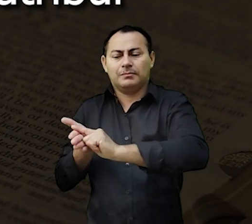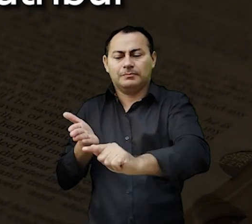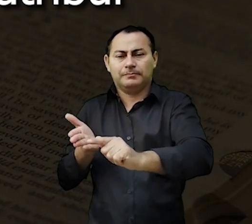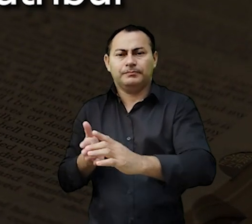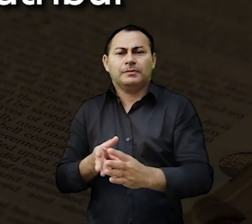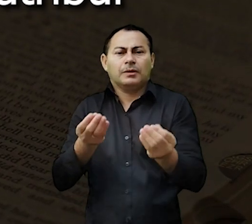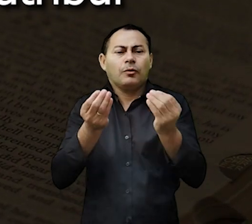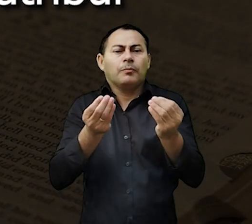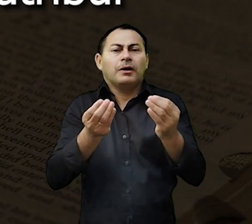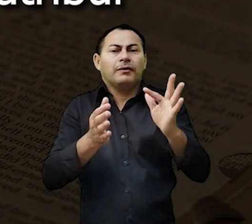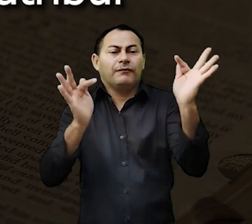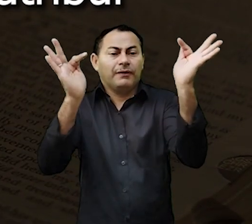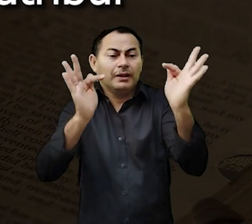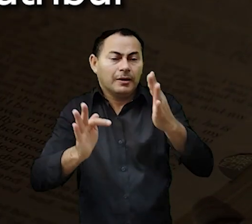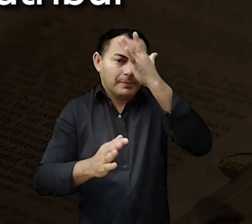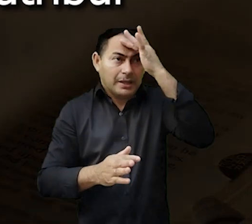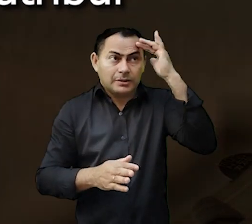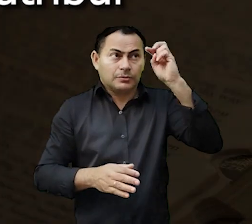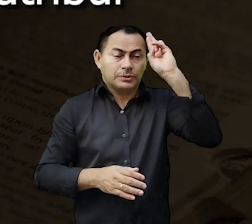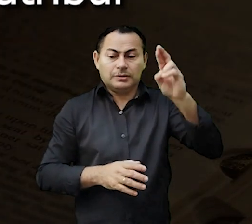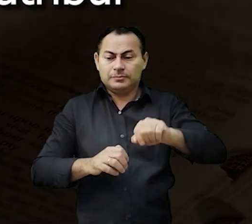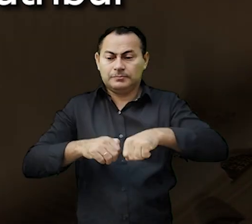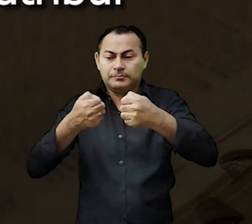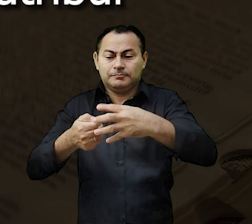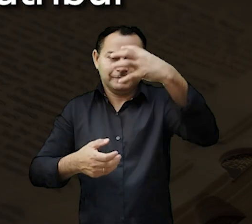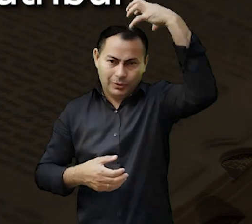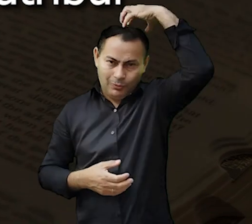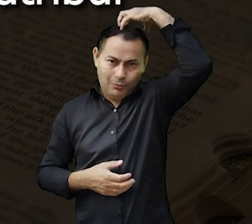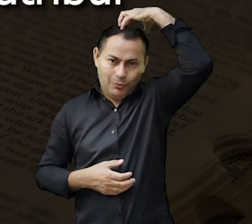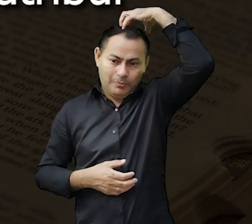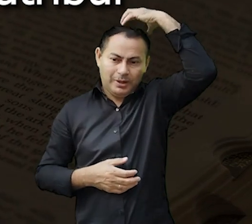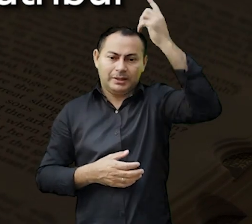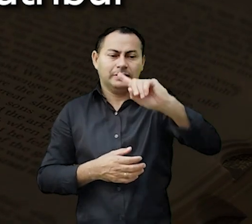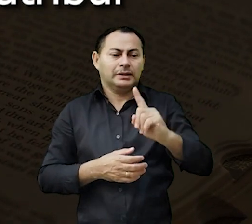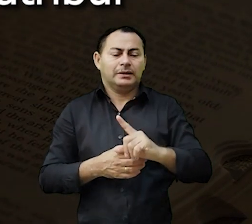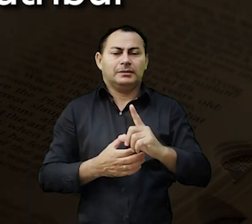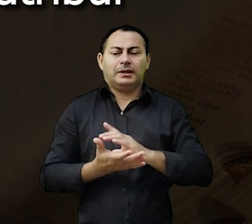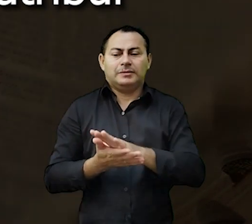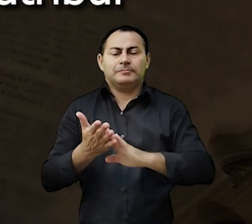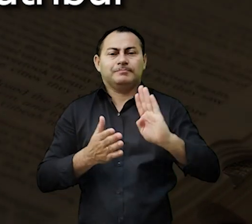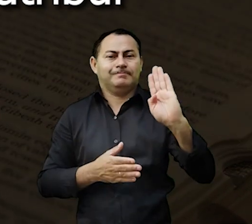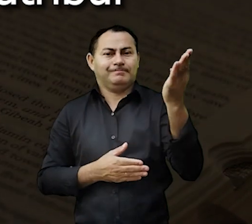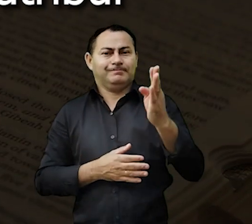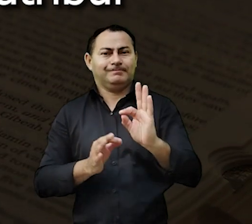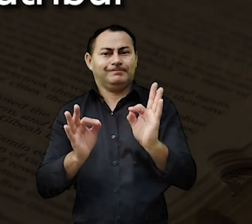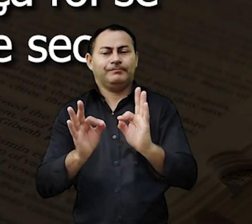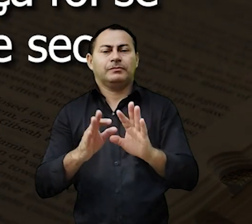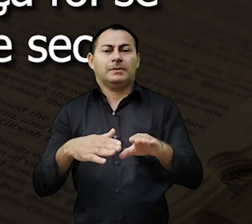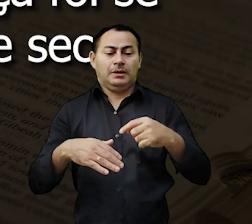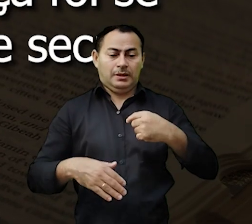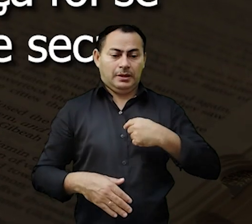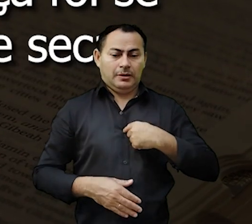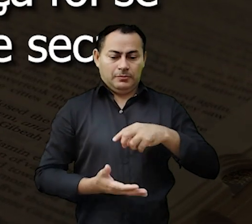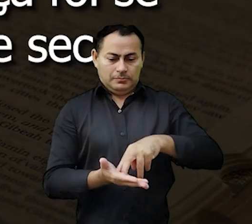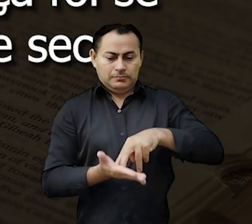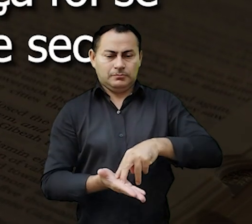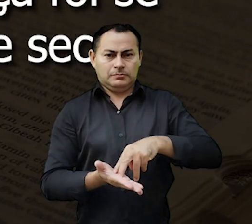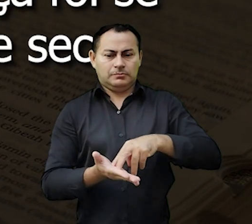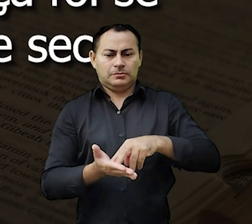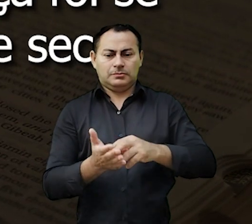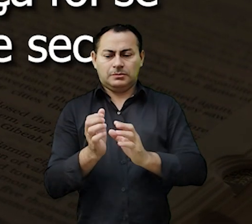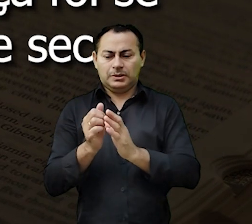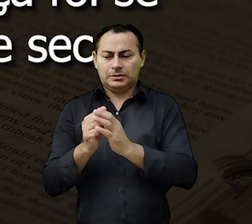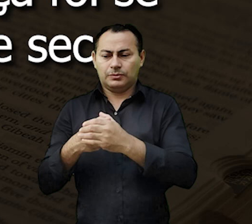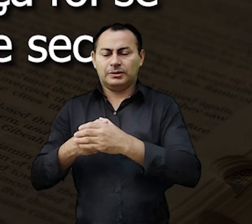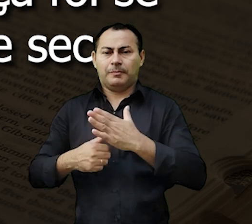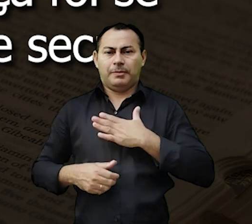apagados. Como é feliz aquele a quem o Senhor não atribui culpa e em quem não há hipocrisia. Enquanto eu mantinha escondidos